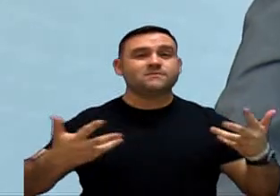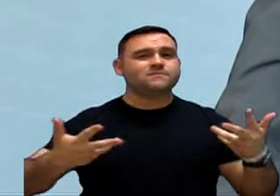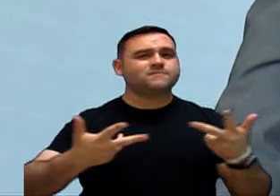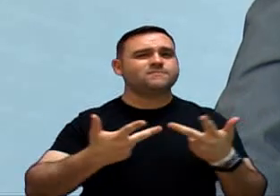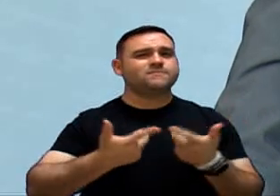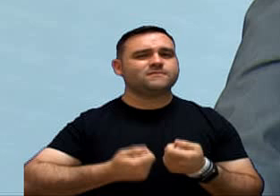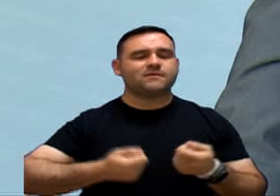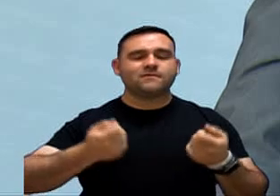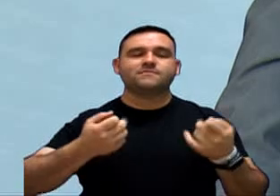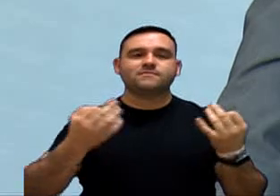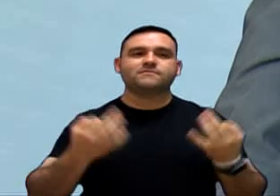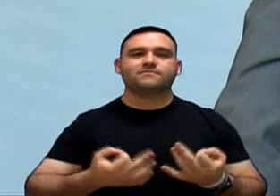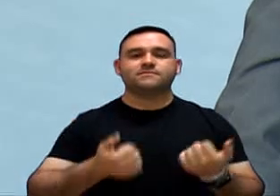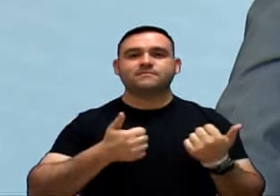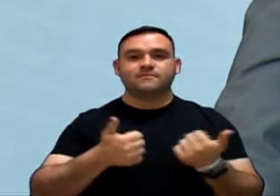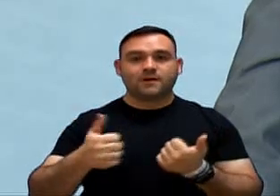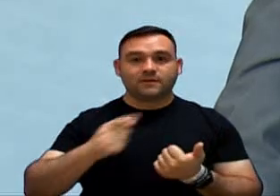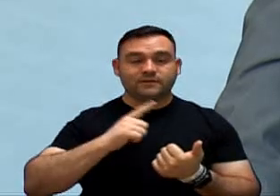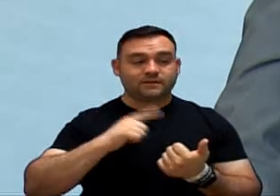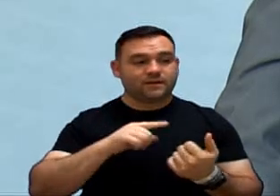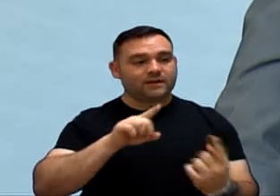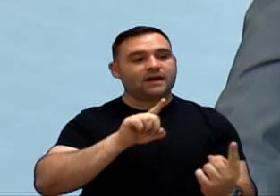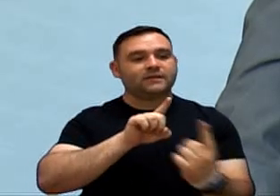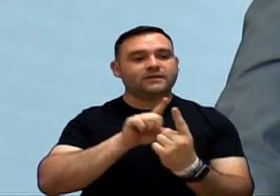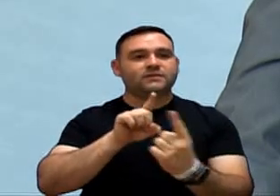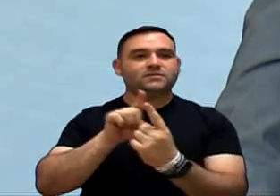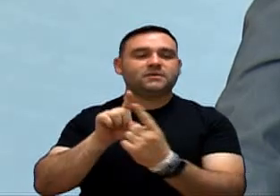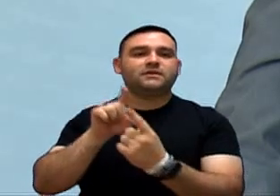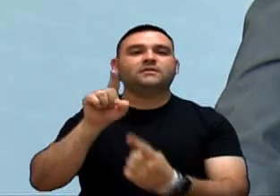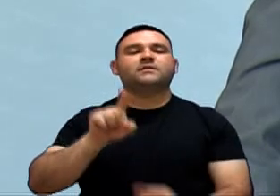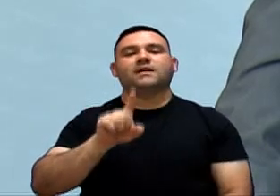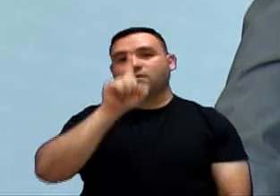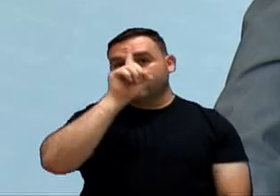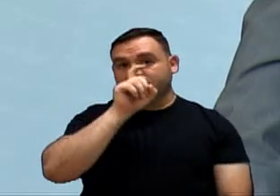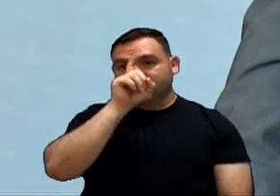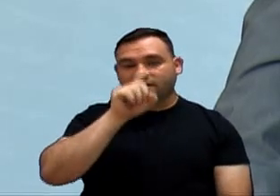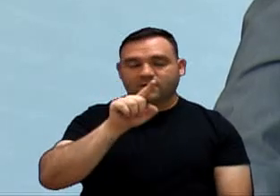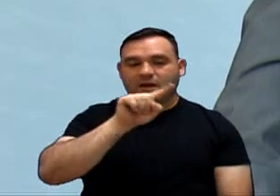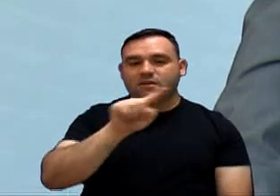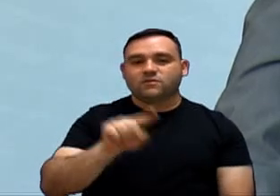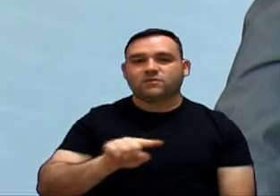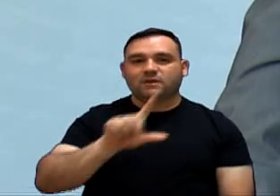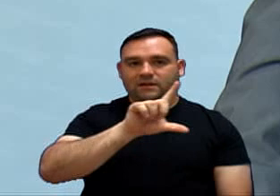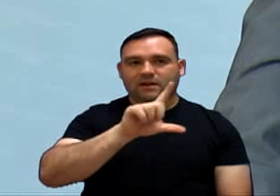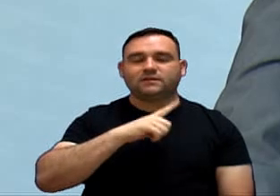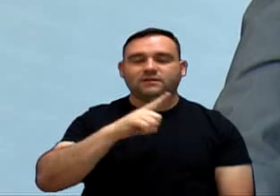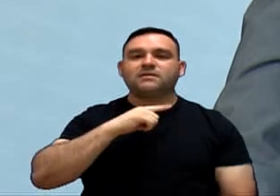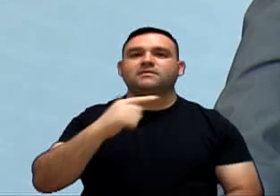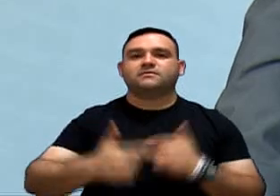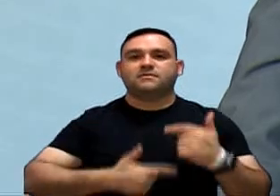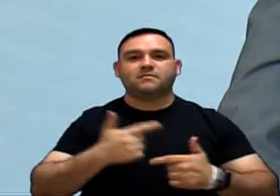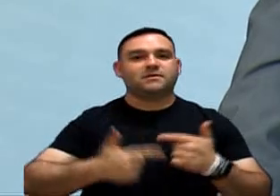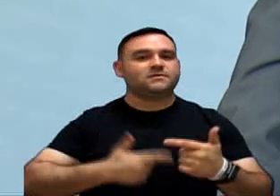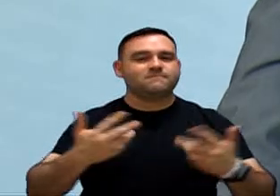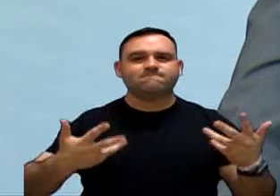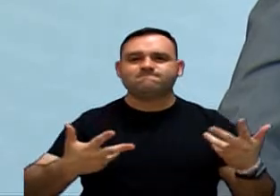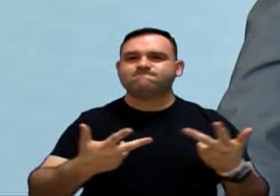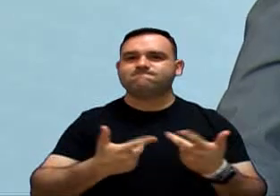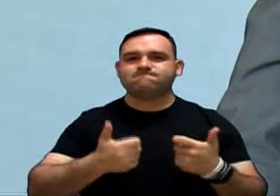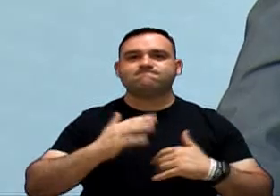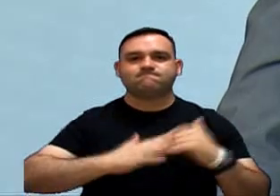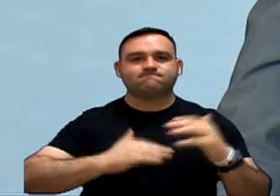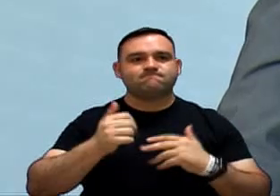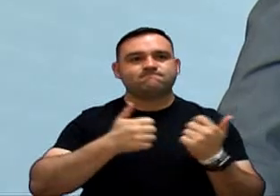excelente qualidade no atendimento da unidade pré-hospitalar da Zona Leste, prestam serviço de muito